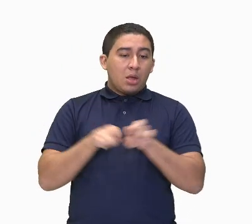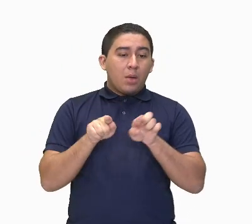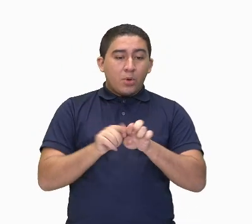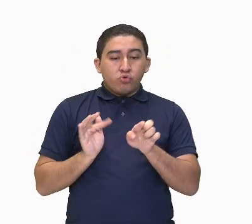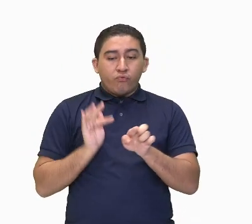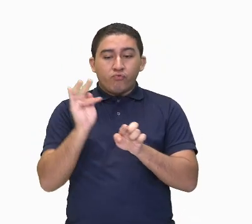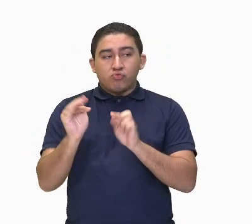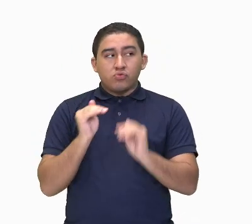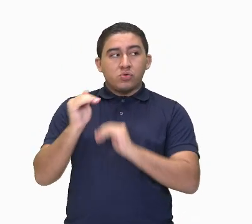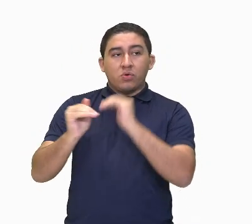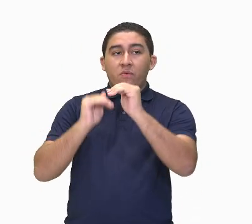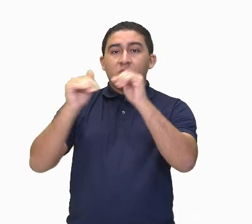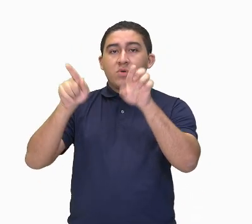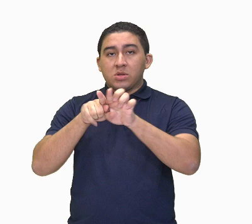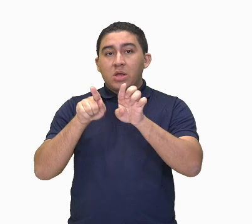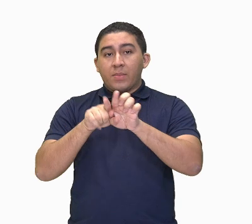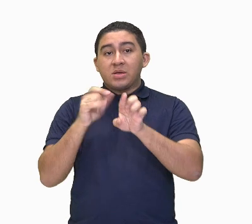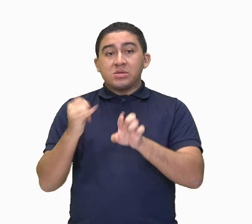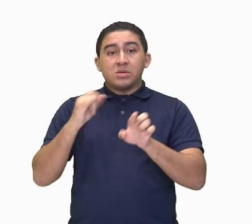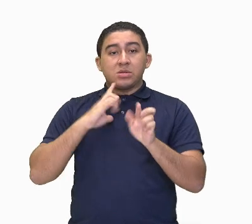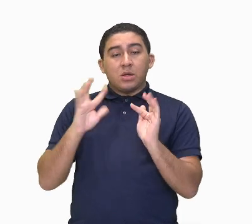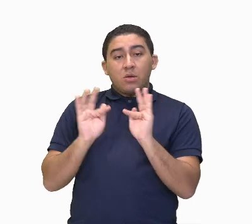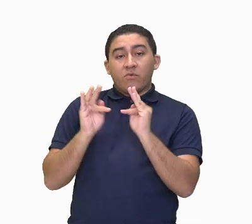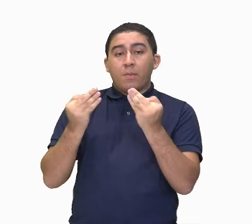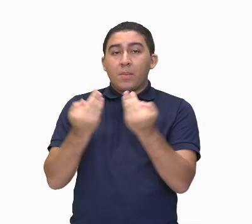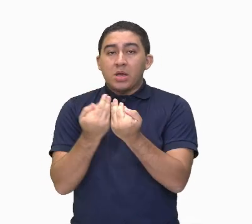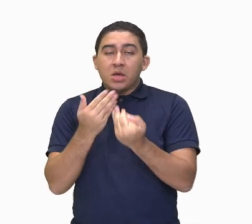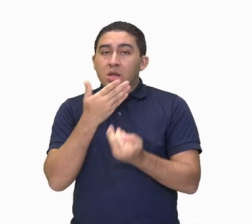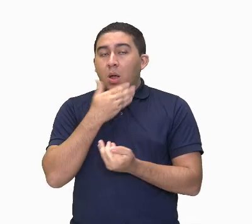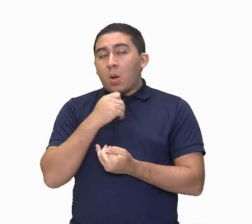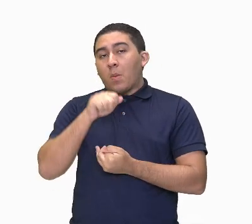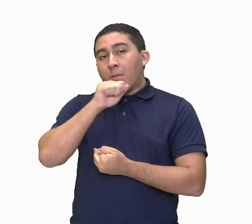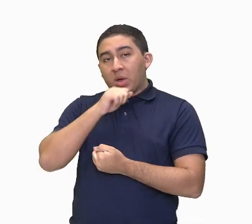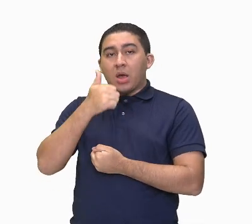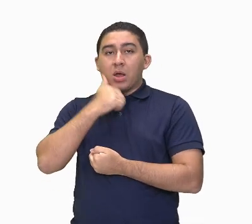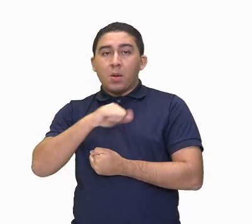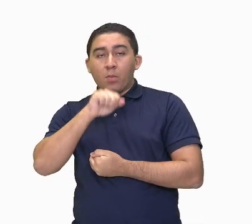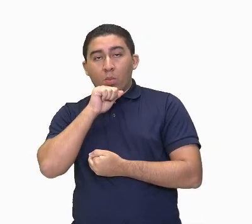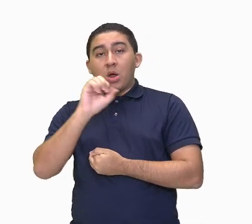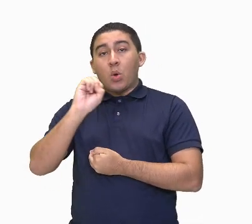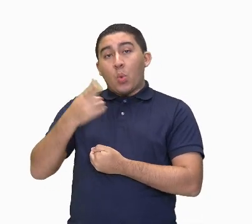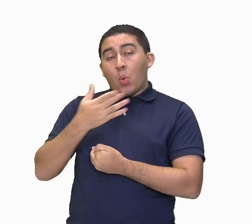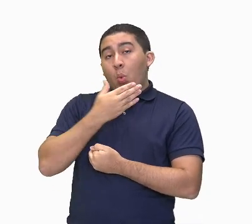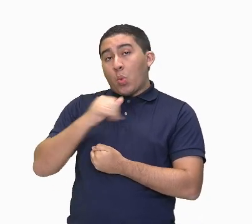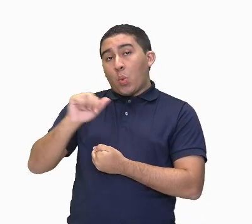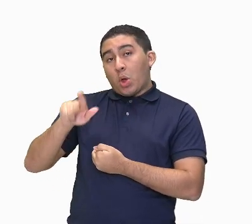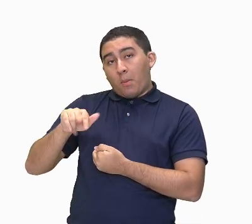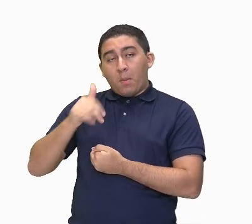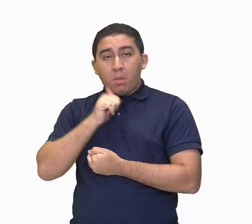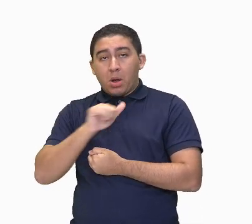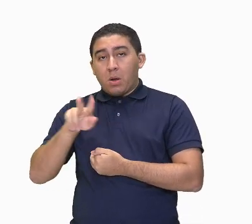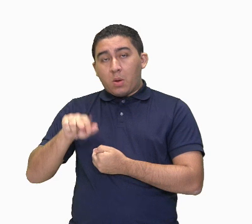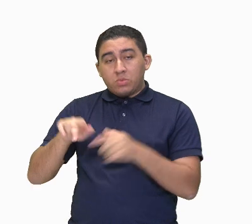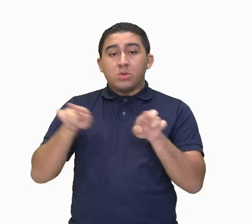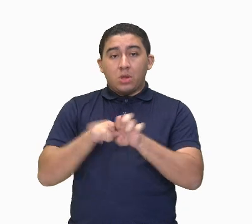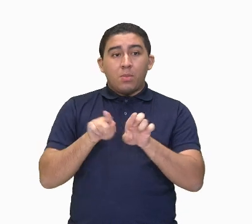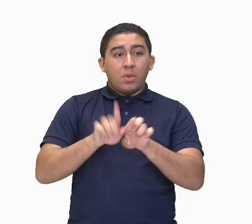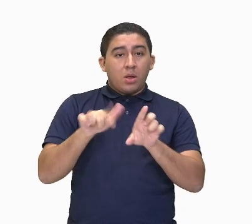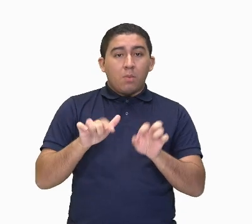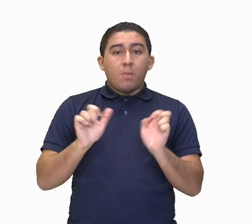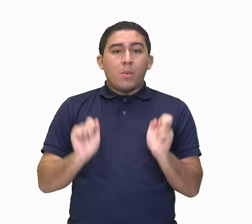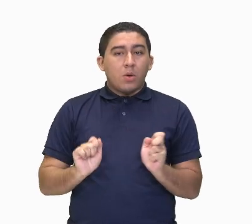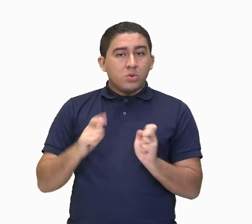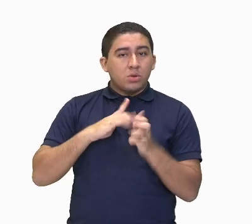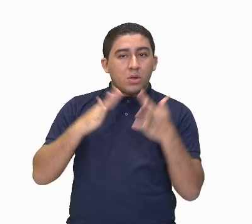tem um parente próximo, como um pai ou mãe ou irmão, então já é importante ficar atento aí a